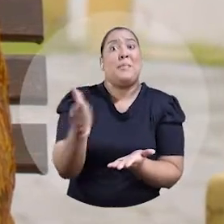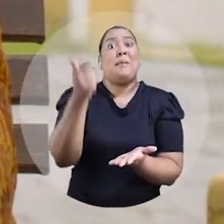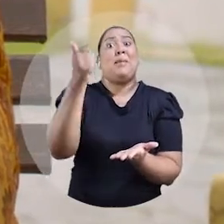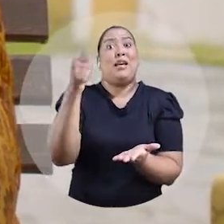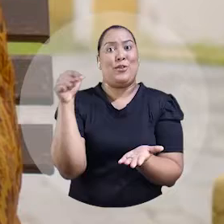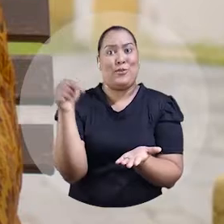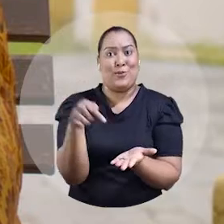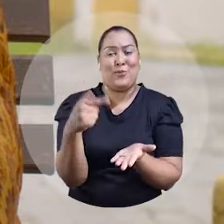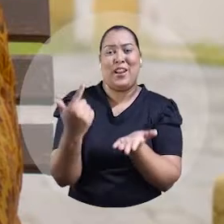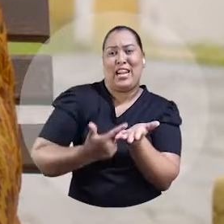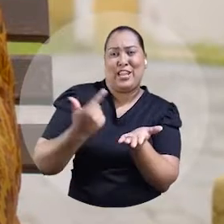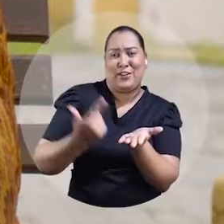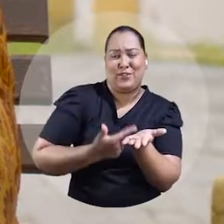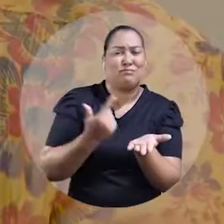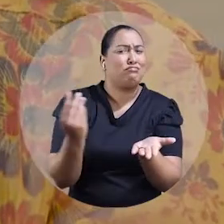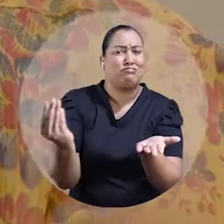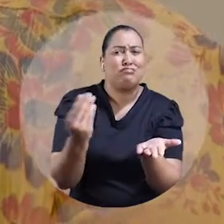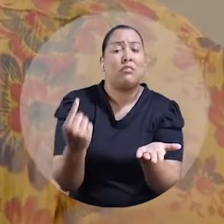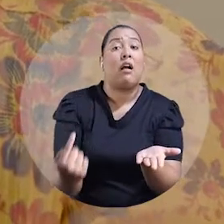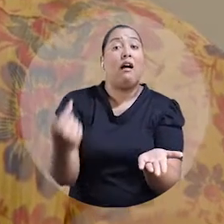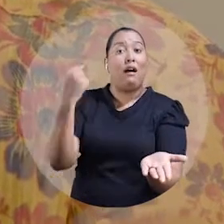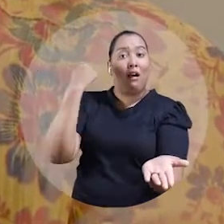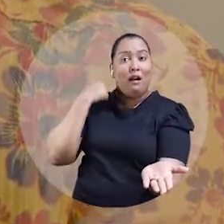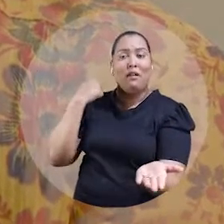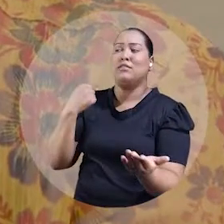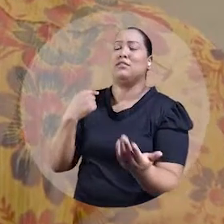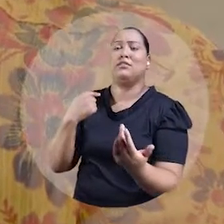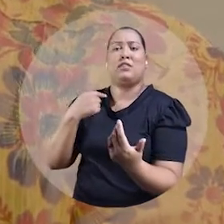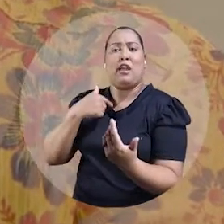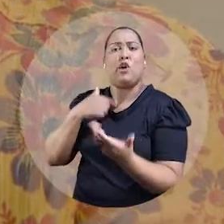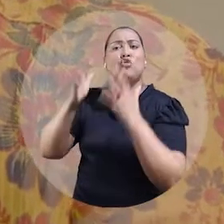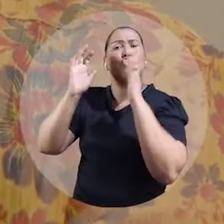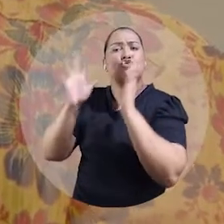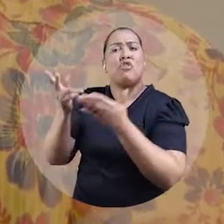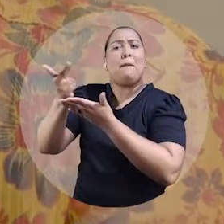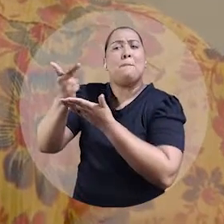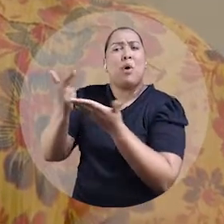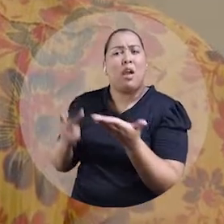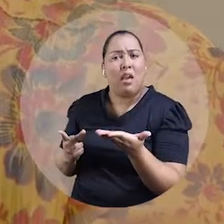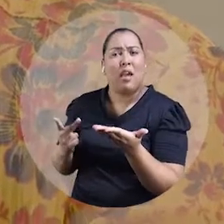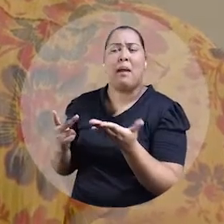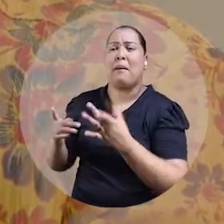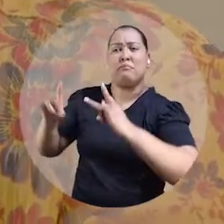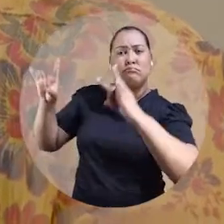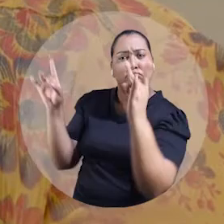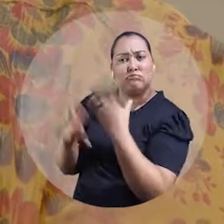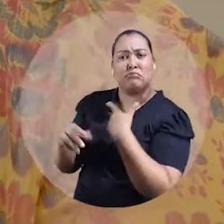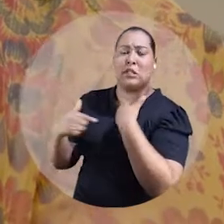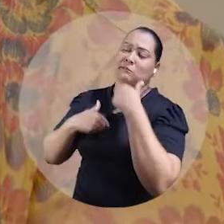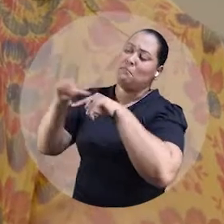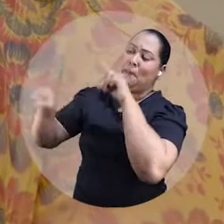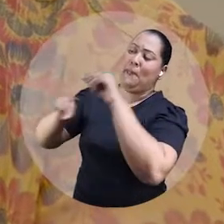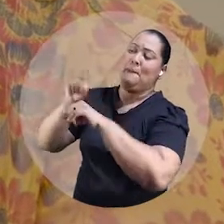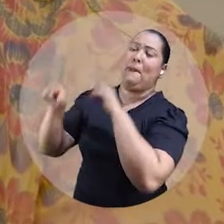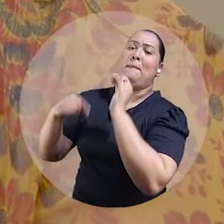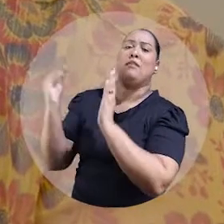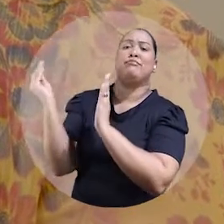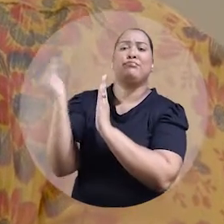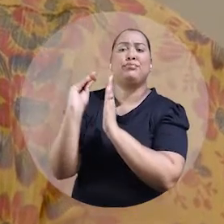1995, né, um livro assim, resultado de uma seleção dos poemas que eu já tinha.